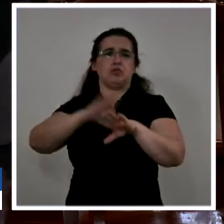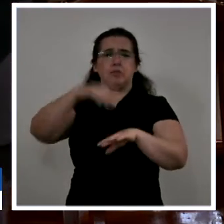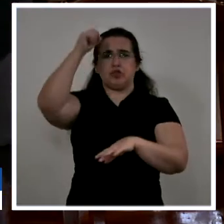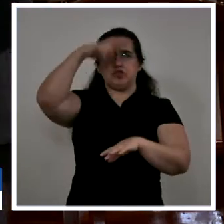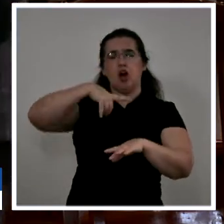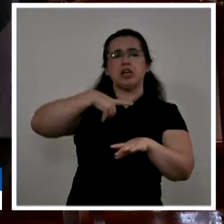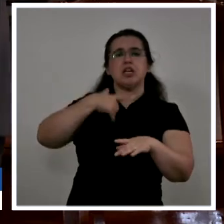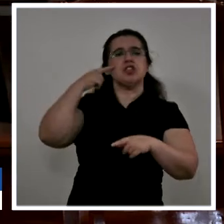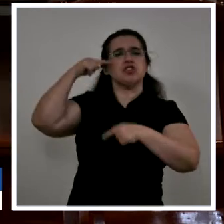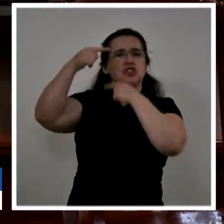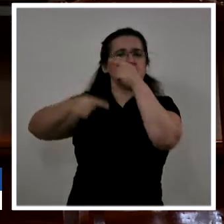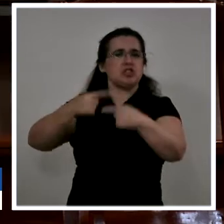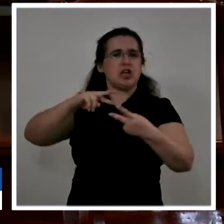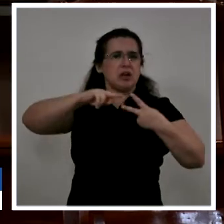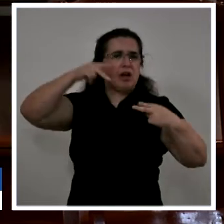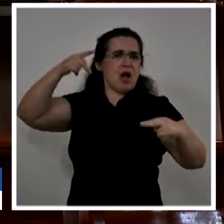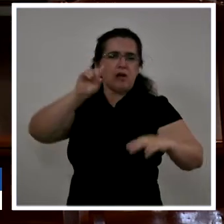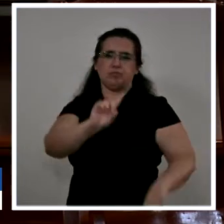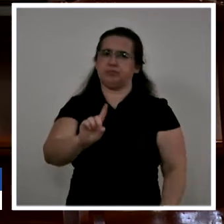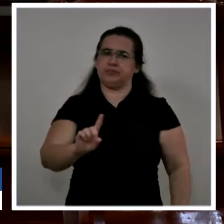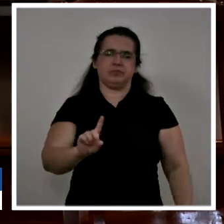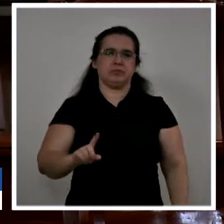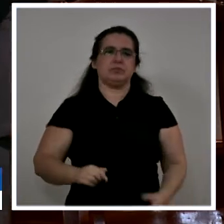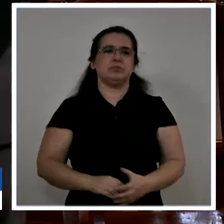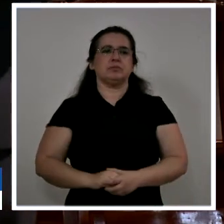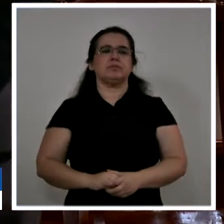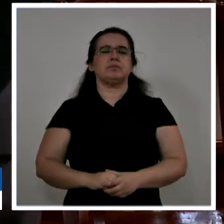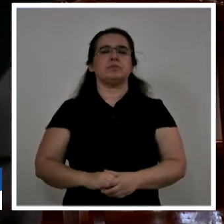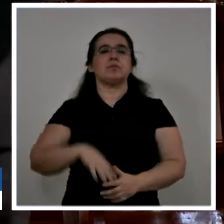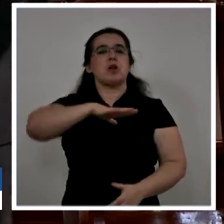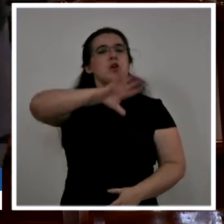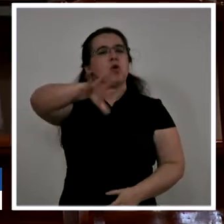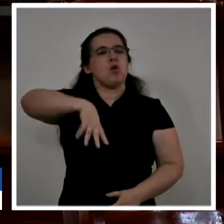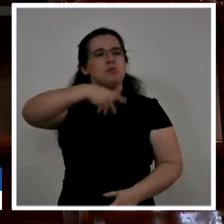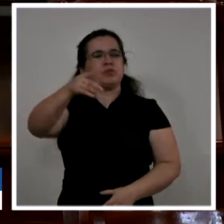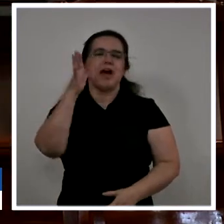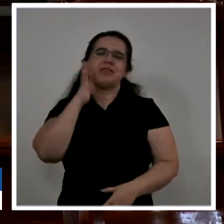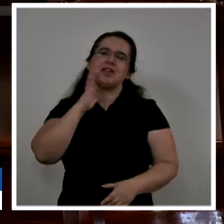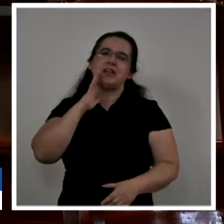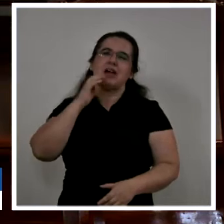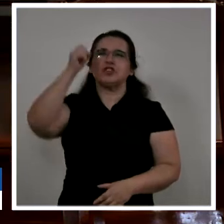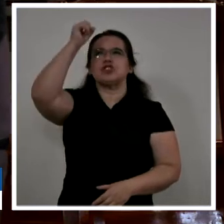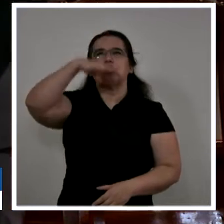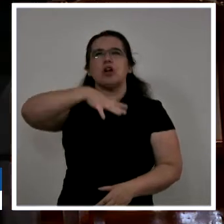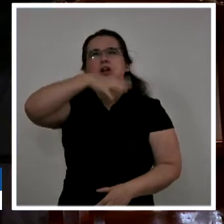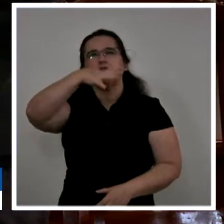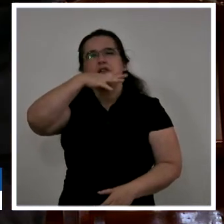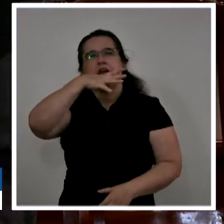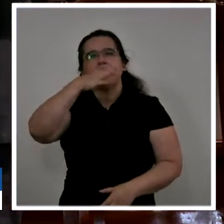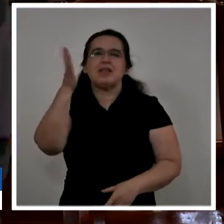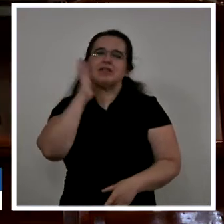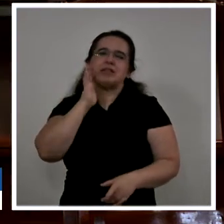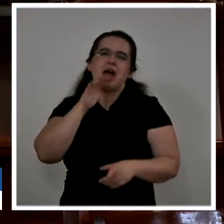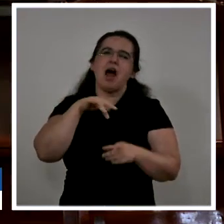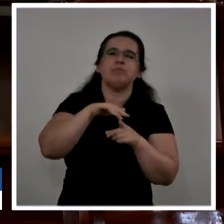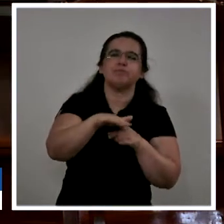genética. The world is telling people a story. O mundo está a tentar vender ou contar uma história às pessoas, convencê-las de uma história, uma